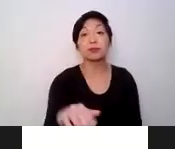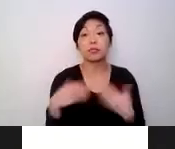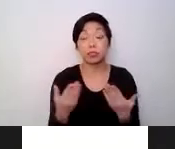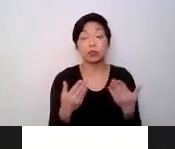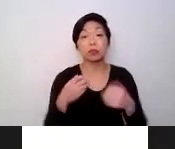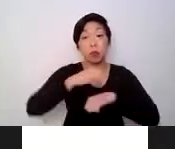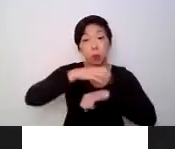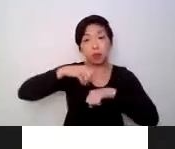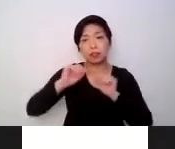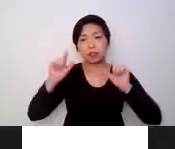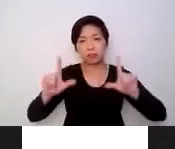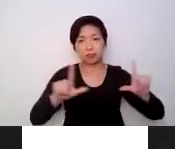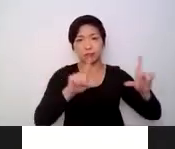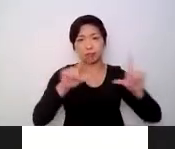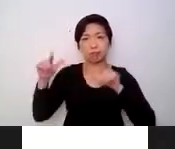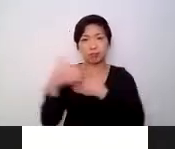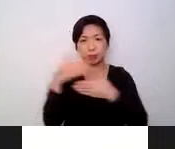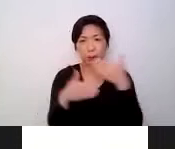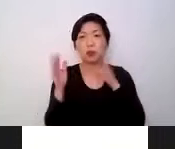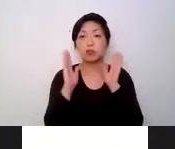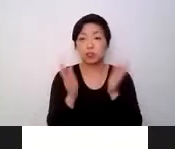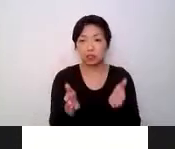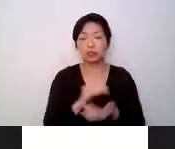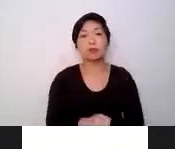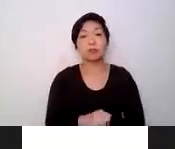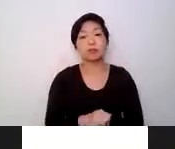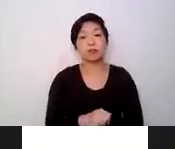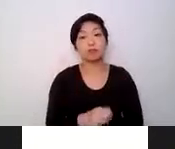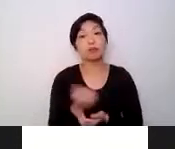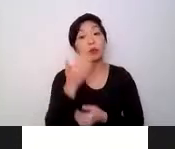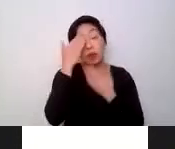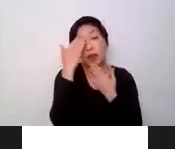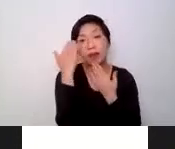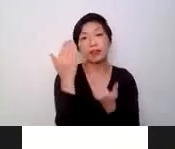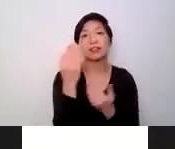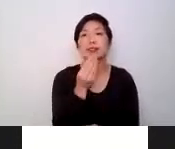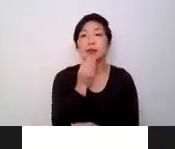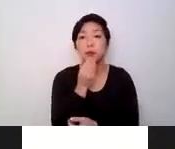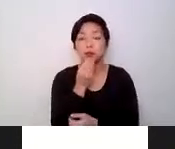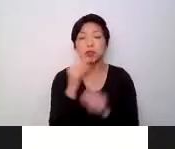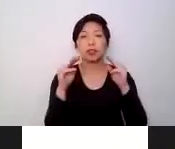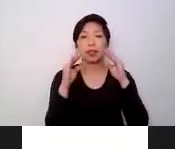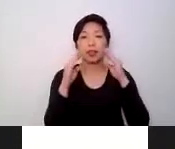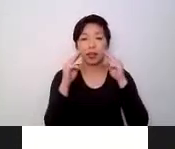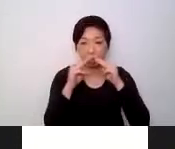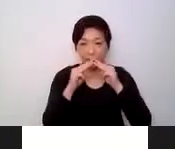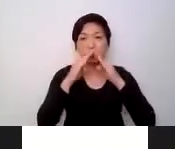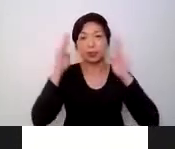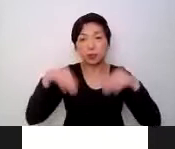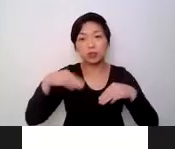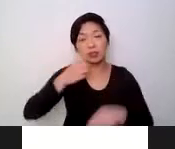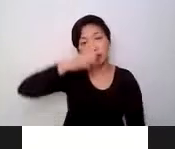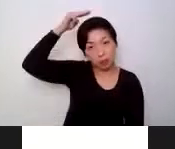aqui minha tela já da apresentação primeiramente eu agradeço a oportunidade da Casa Museu do Clabin e da Unifesp